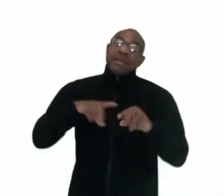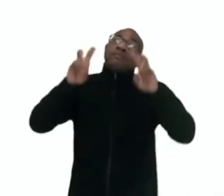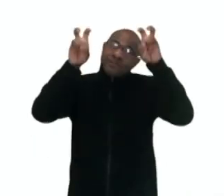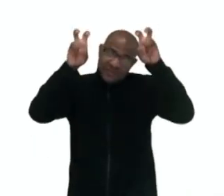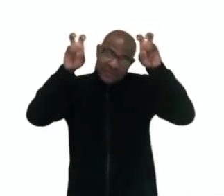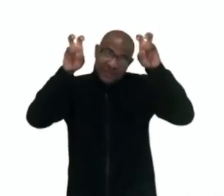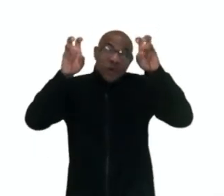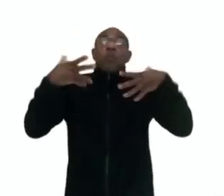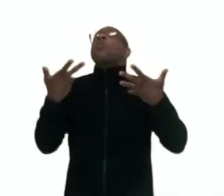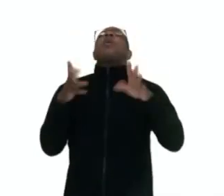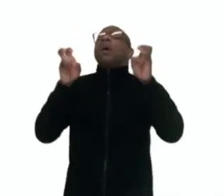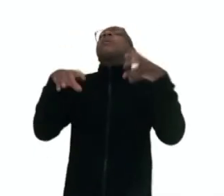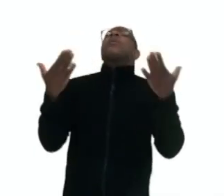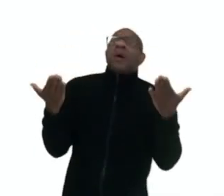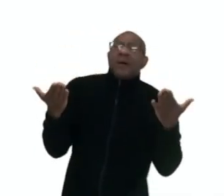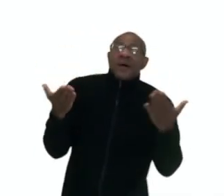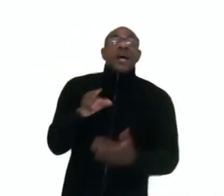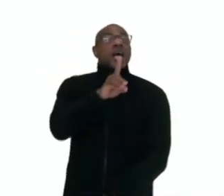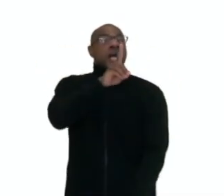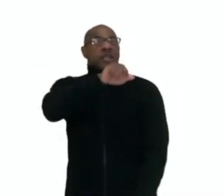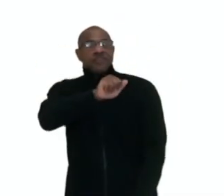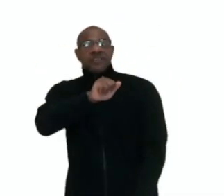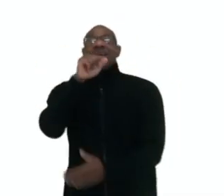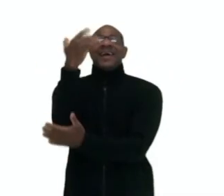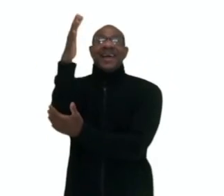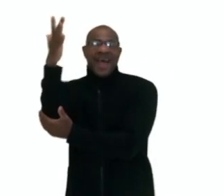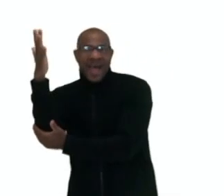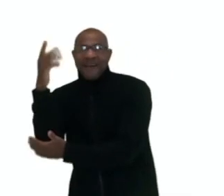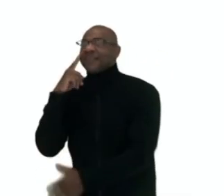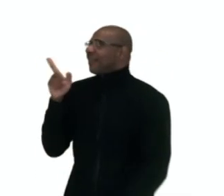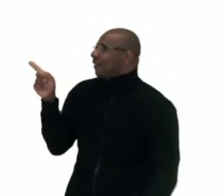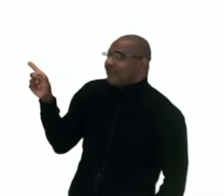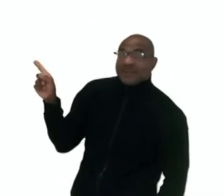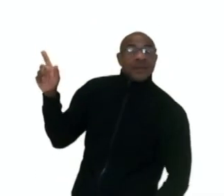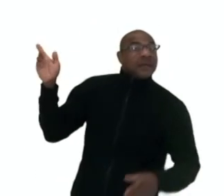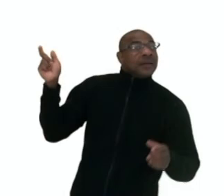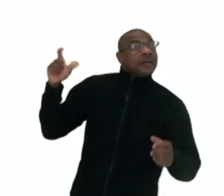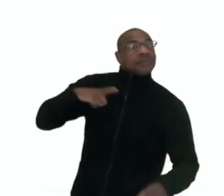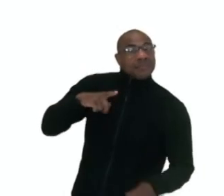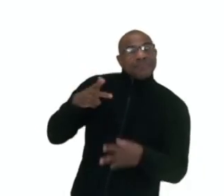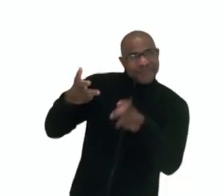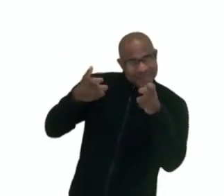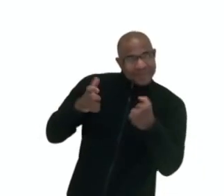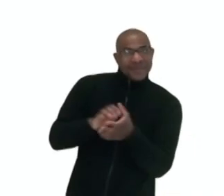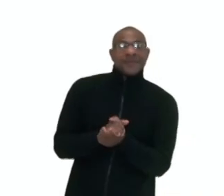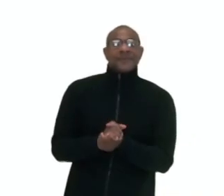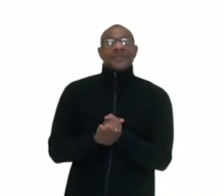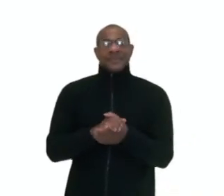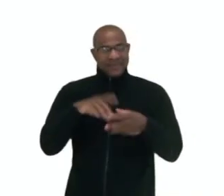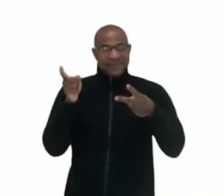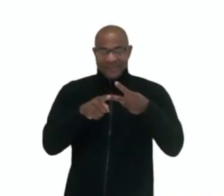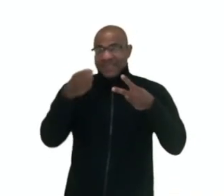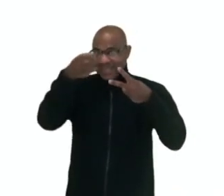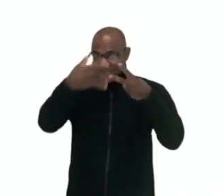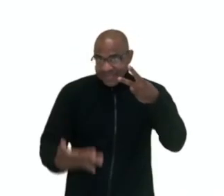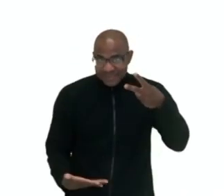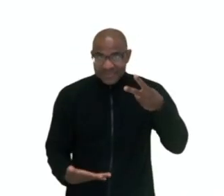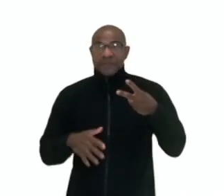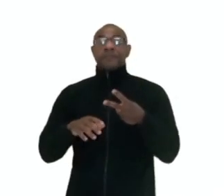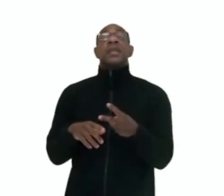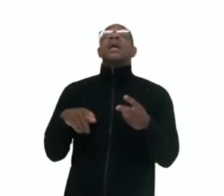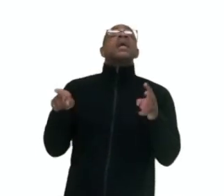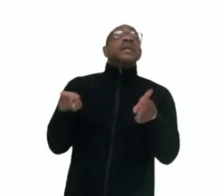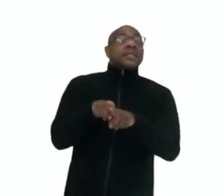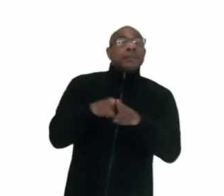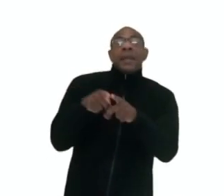título. Qual é o título? Dia da árvore. Então, sim, eu identifico mais essa característica. Também